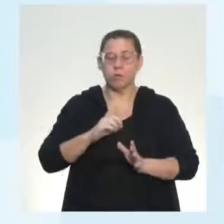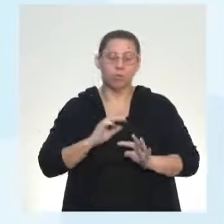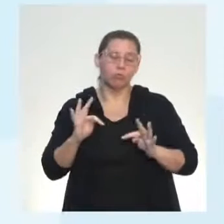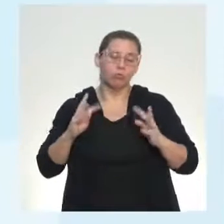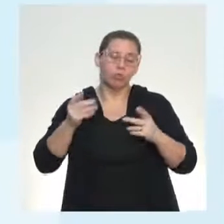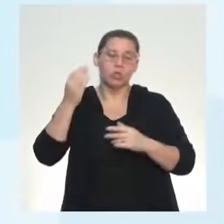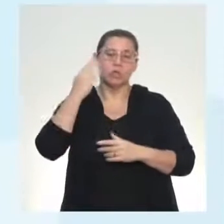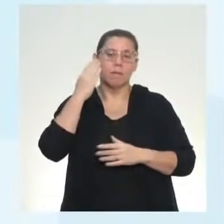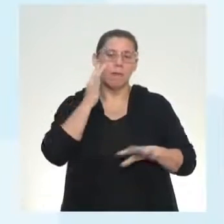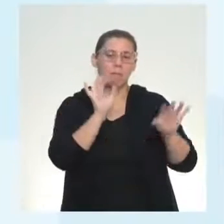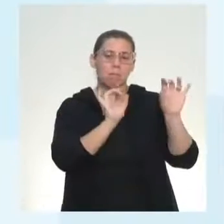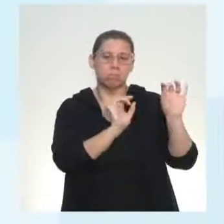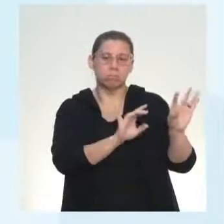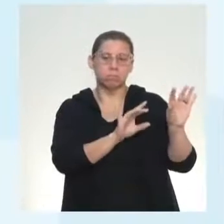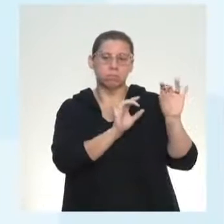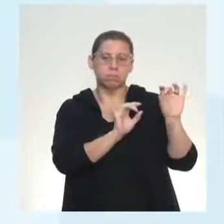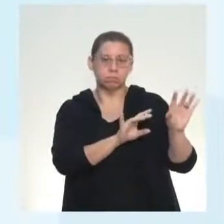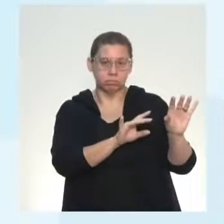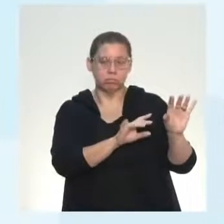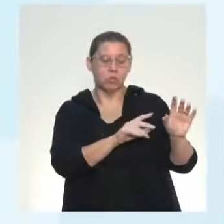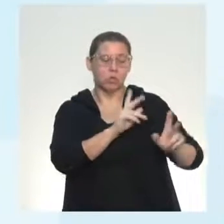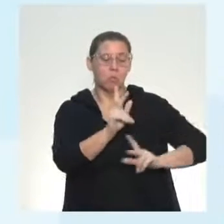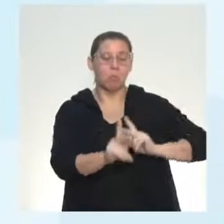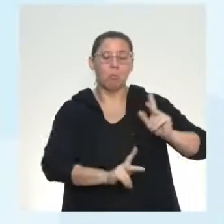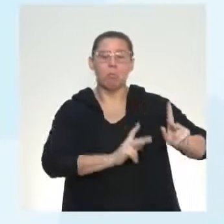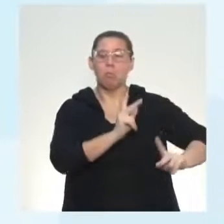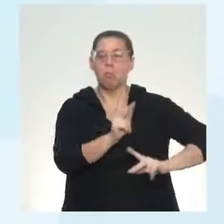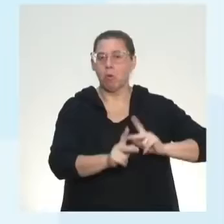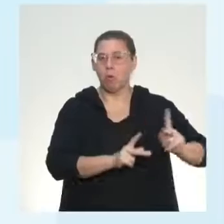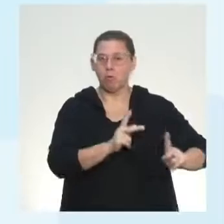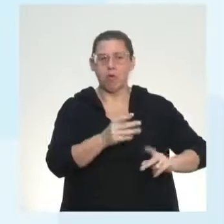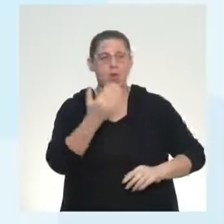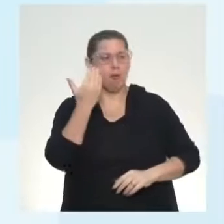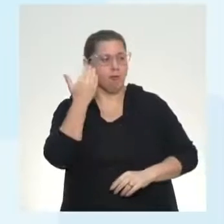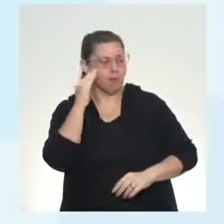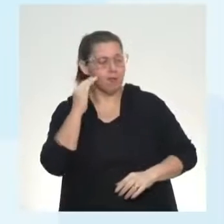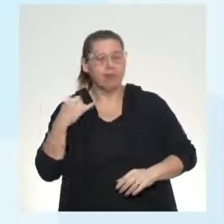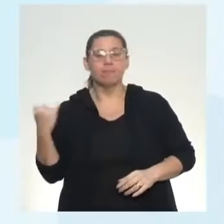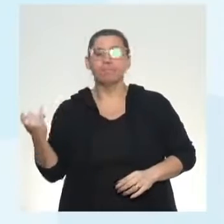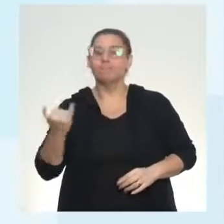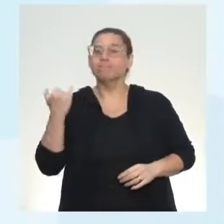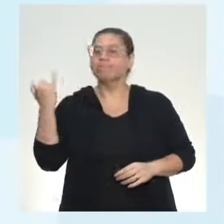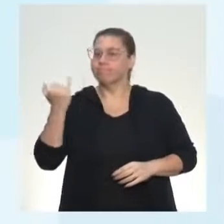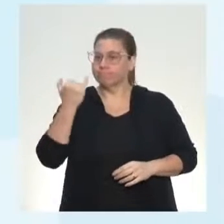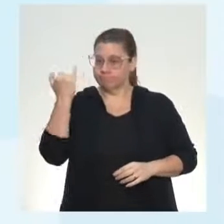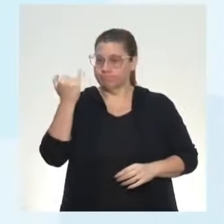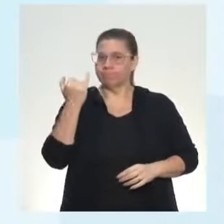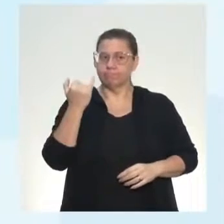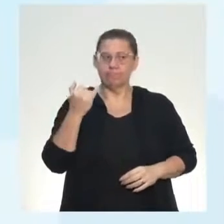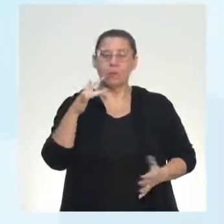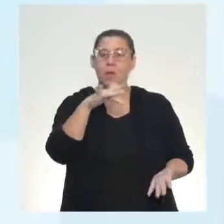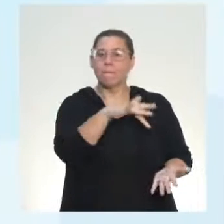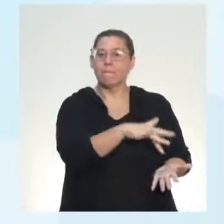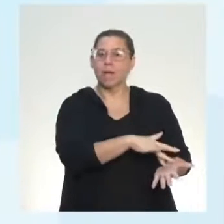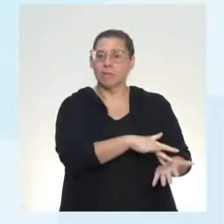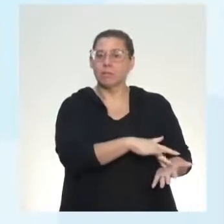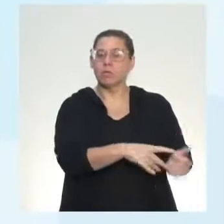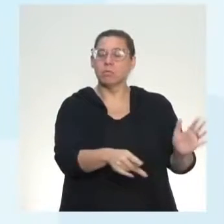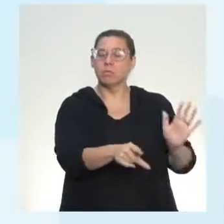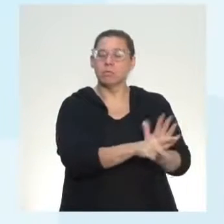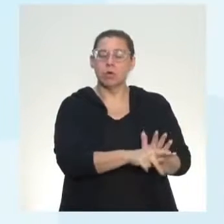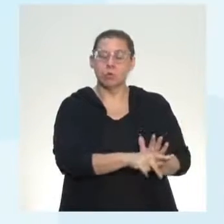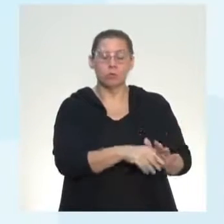aos saberes e técnicas desses povos e reconhecer a importância do patrimônio cultural para